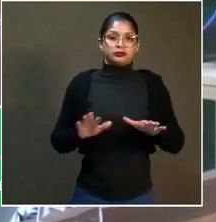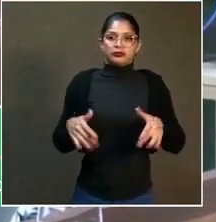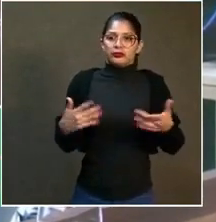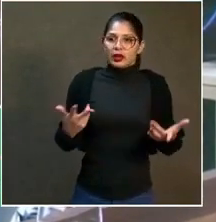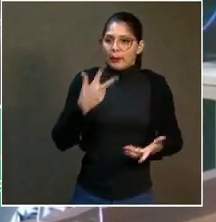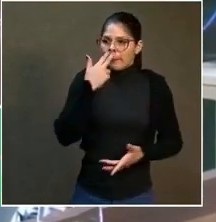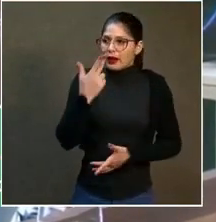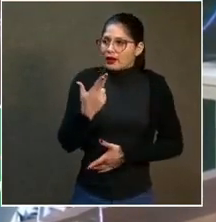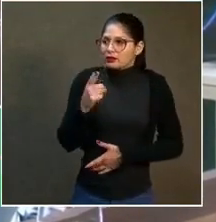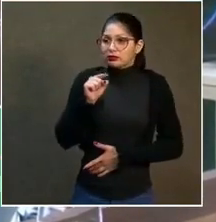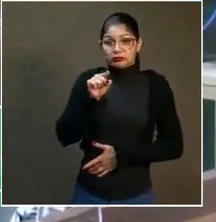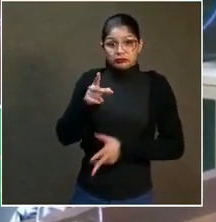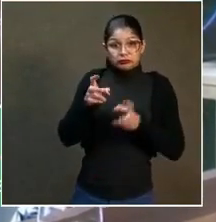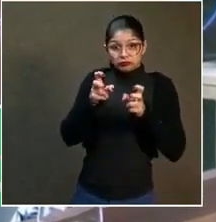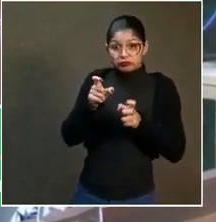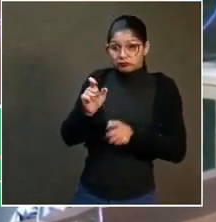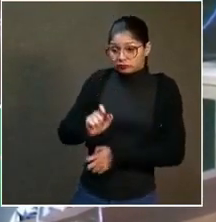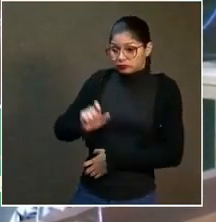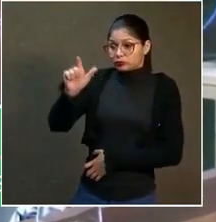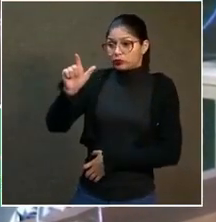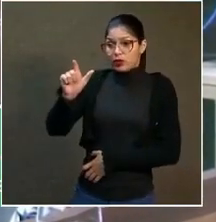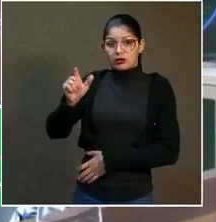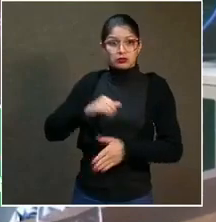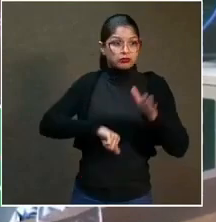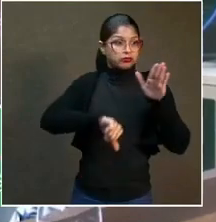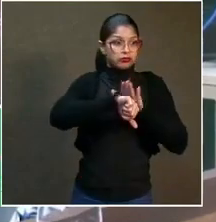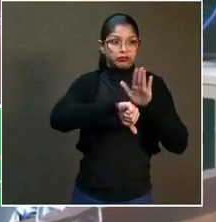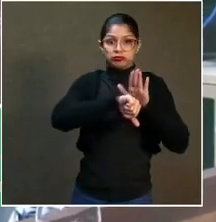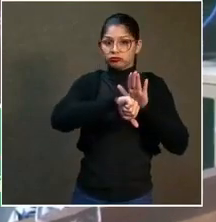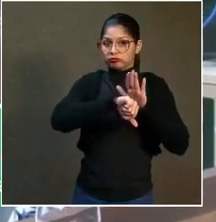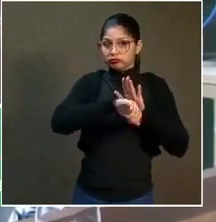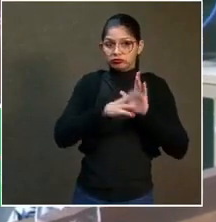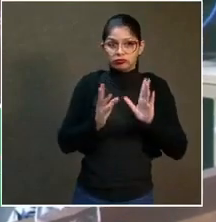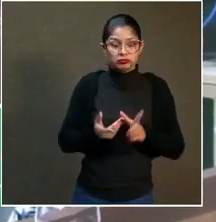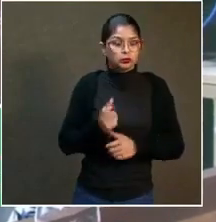Cresce o índice de criminalidade, o soldado vai lá resolver.